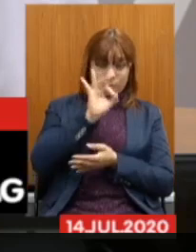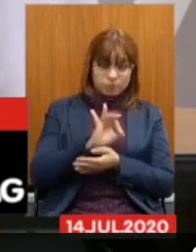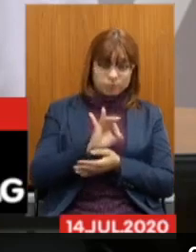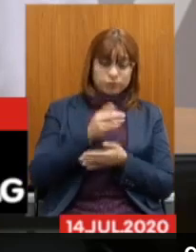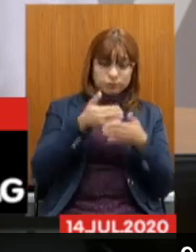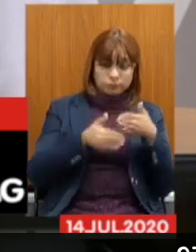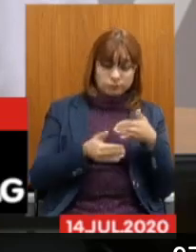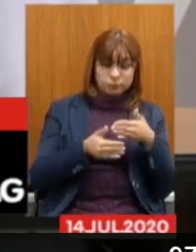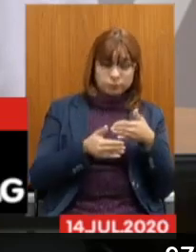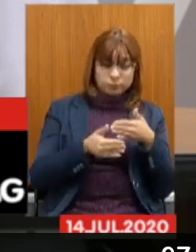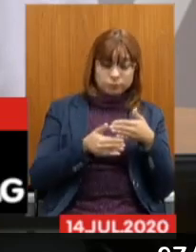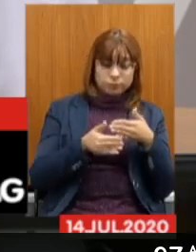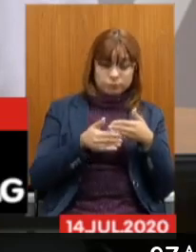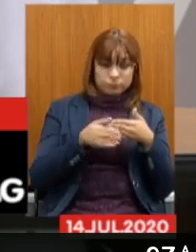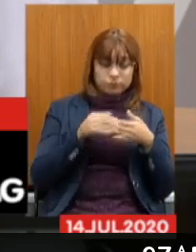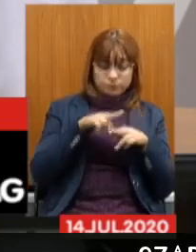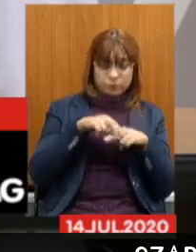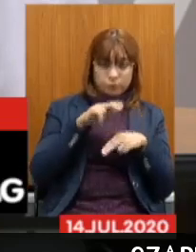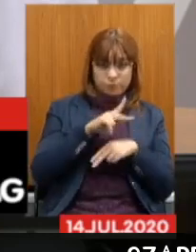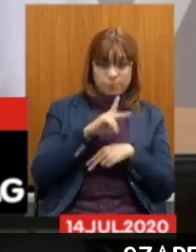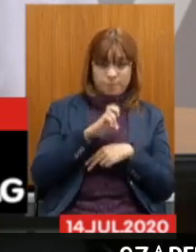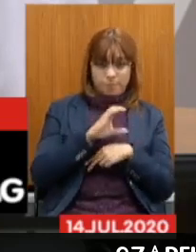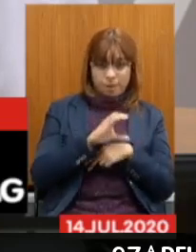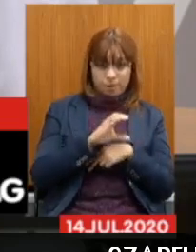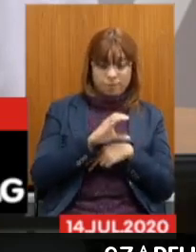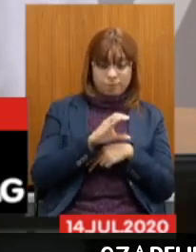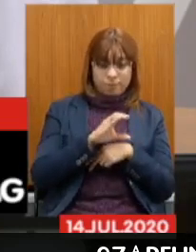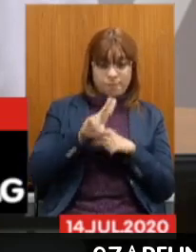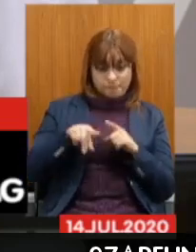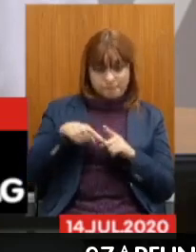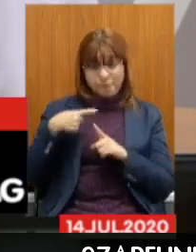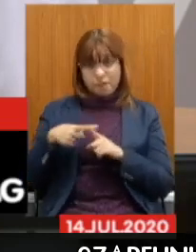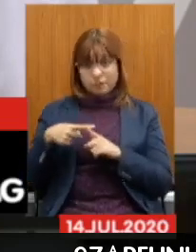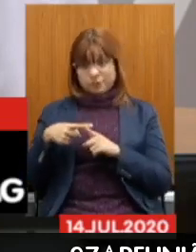PEC, também seja punido com essa